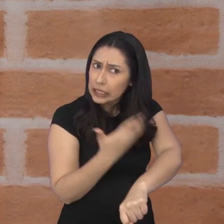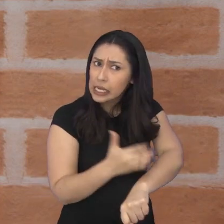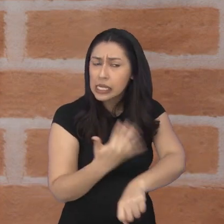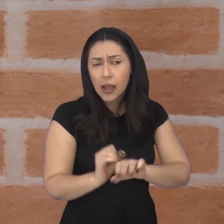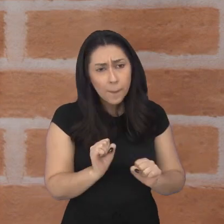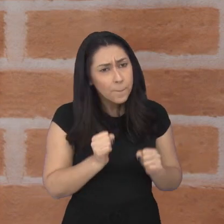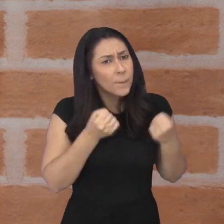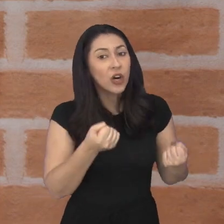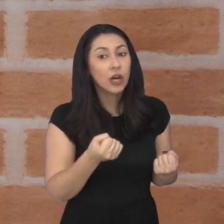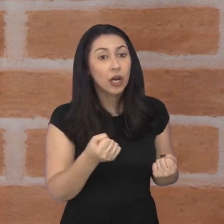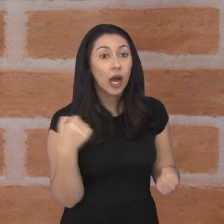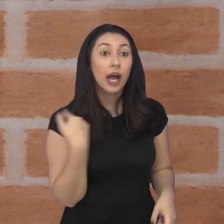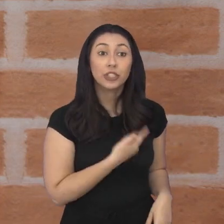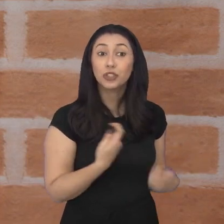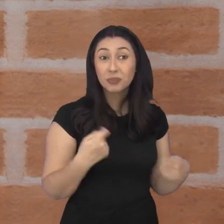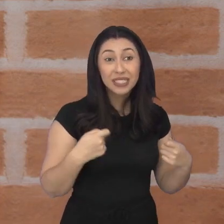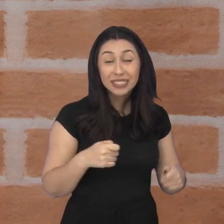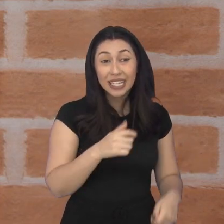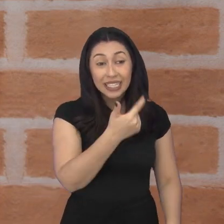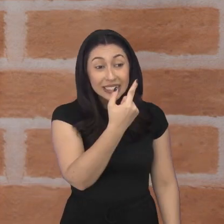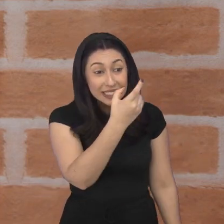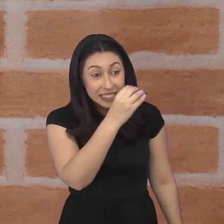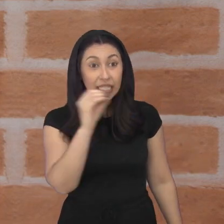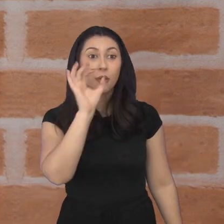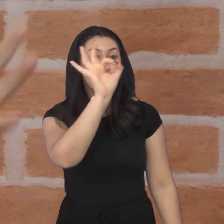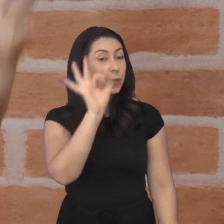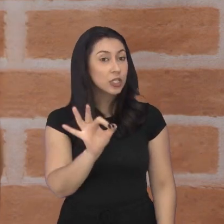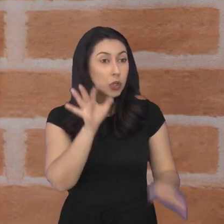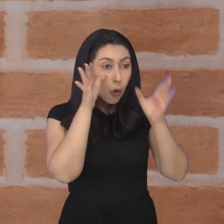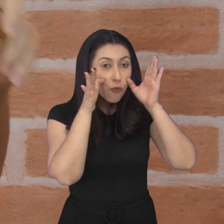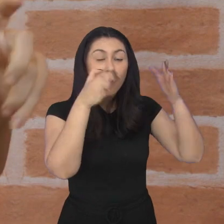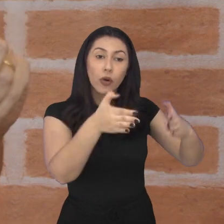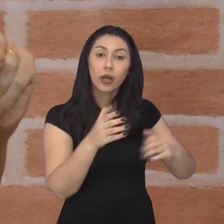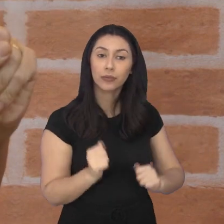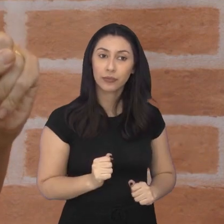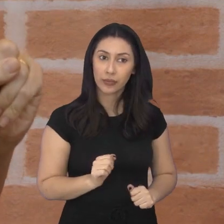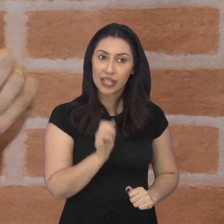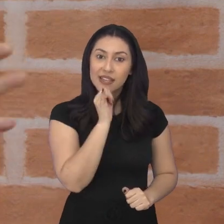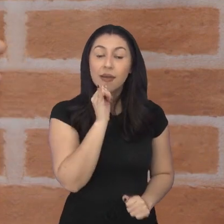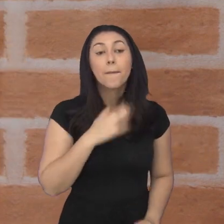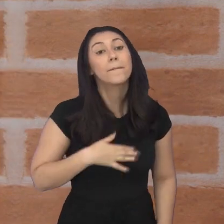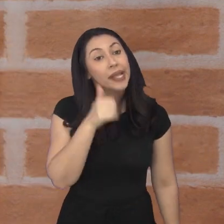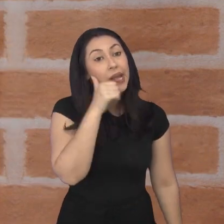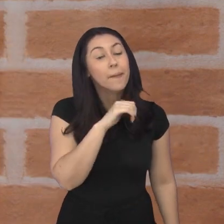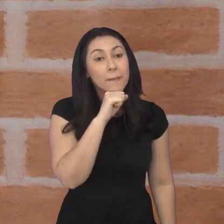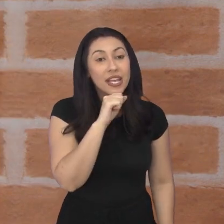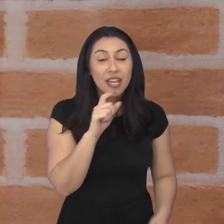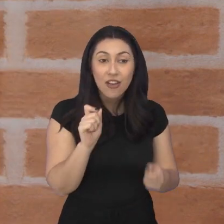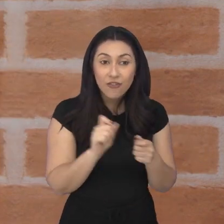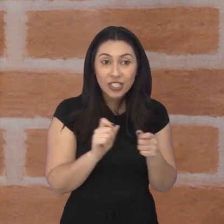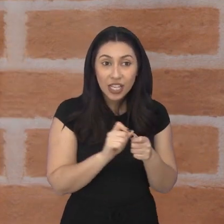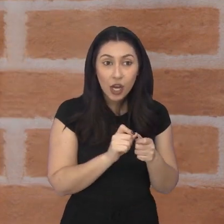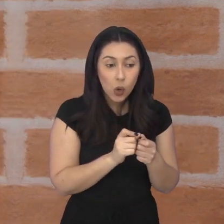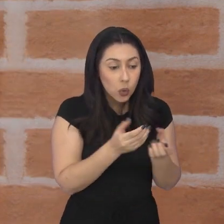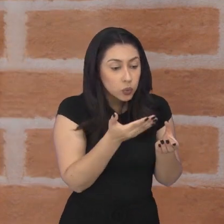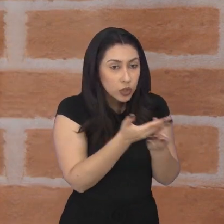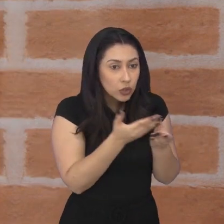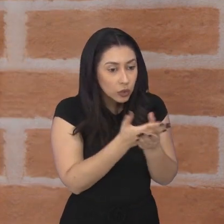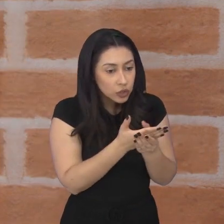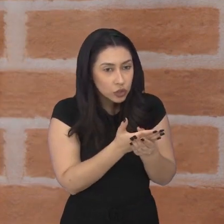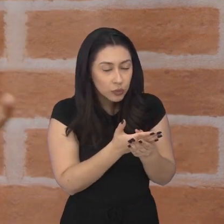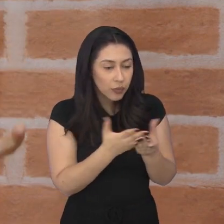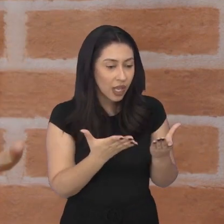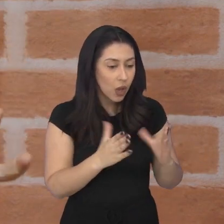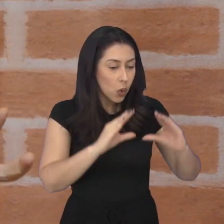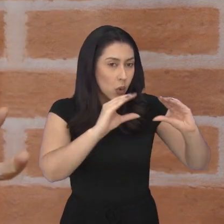assim, gente, o 100% é diferente do 90%. Você quer fazer uma coisa? Falou assim, a minha mãe fazia um sanduíche de pão, presunto e queijo. Mas ela fazia